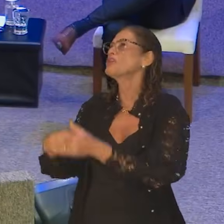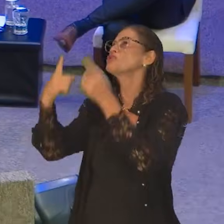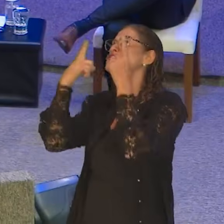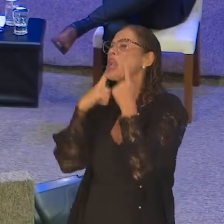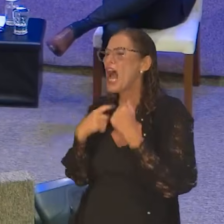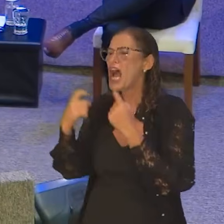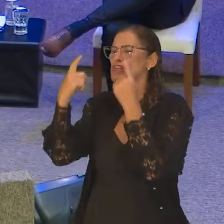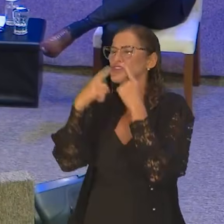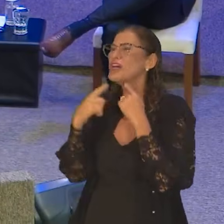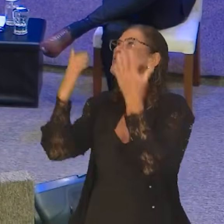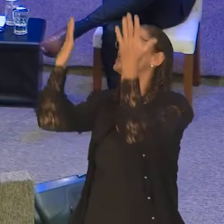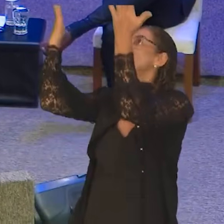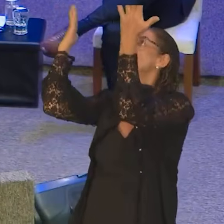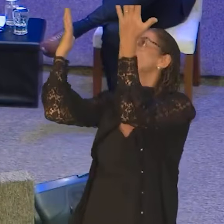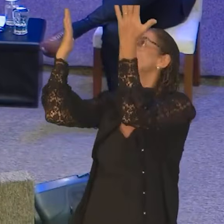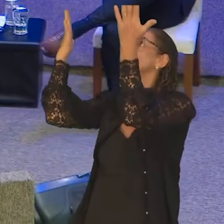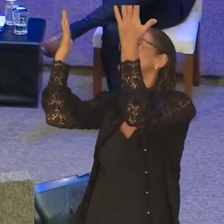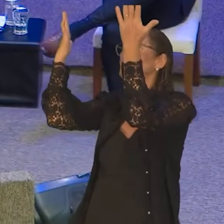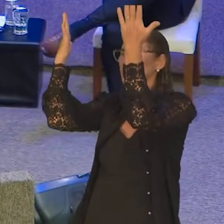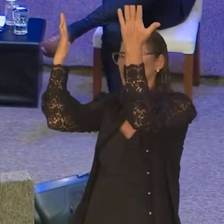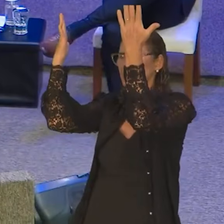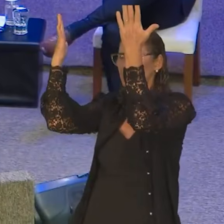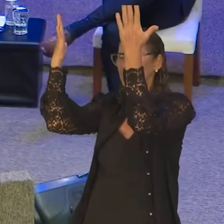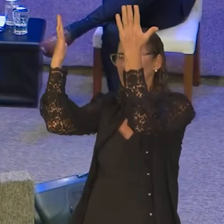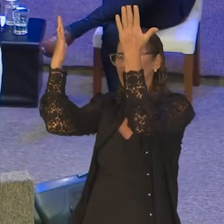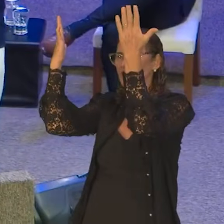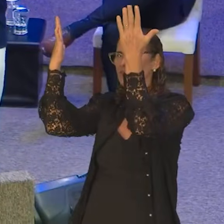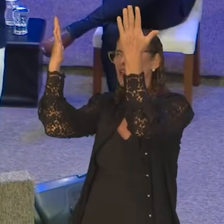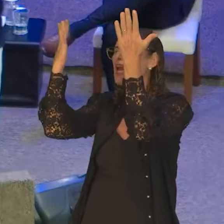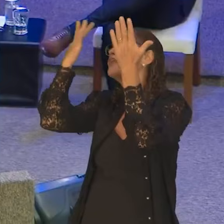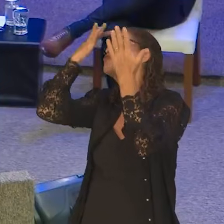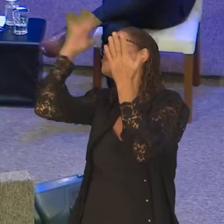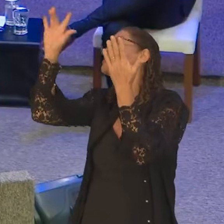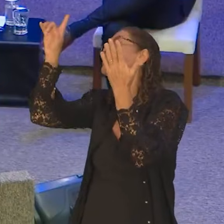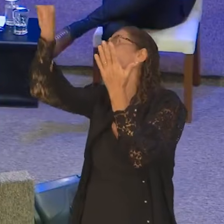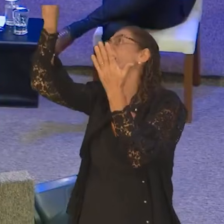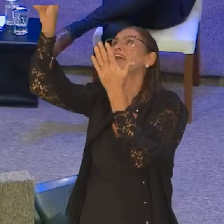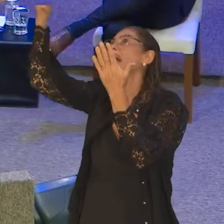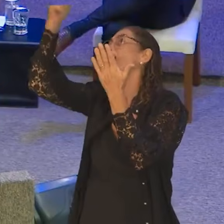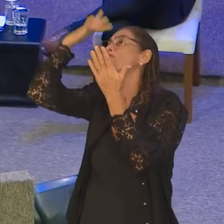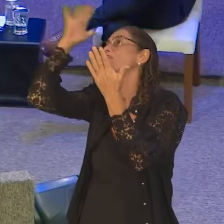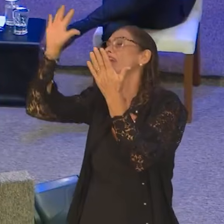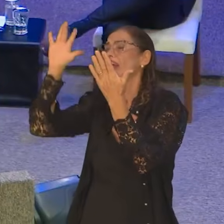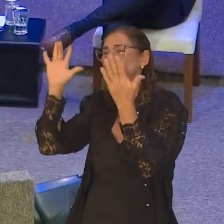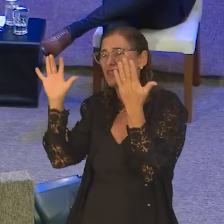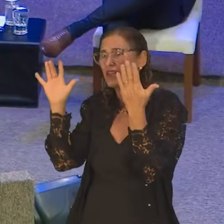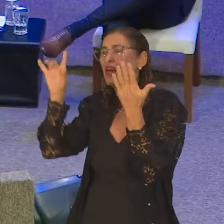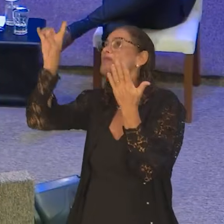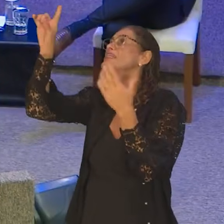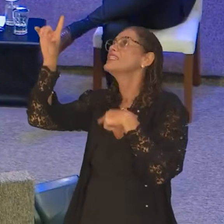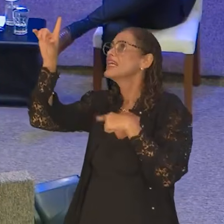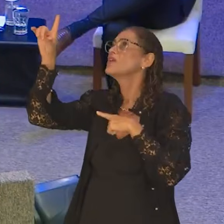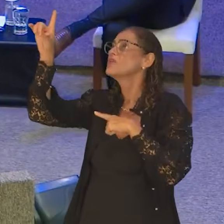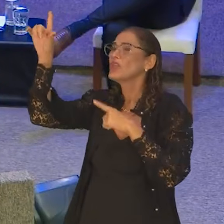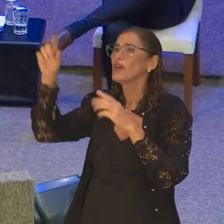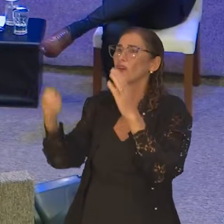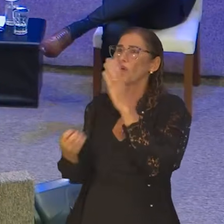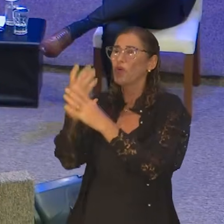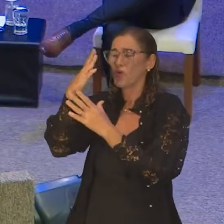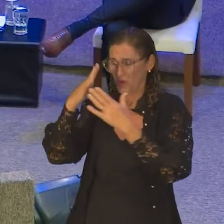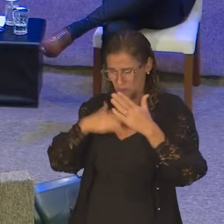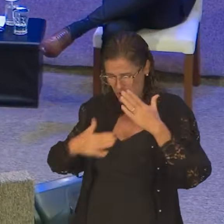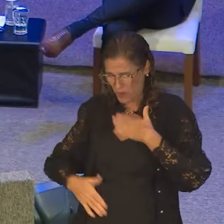chorar. Eu levantei as minhas mãos para cima e eu disse: eu não sei quem está lá em cima, mas eu sei que tem um Deus que criou esse